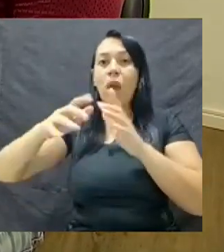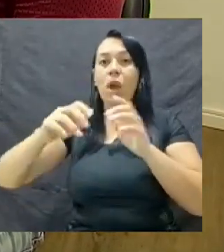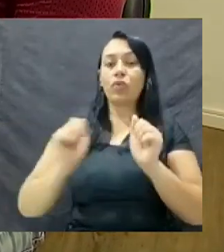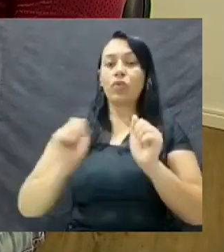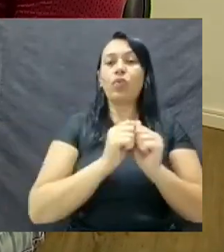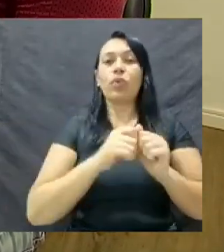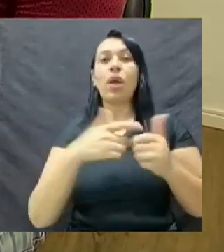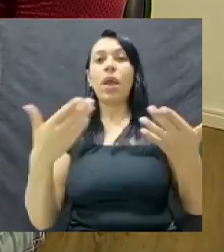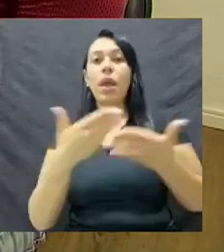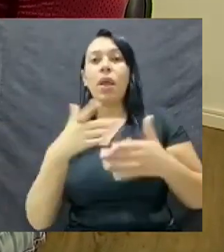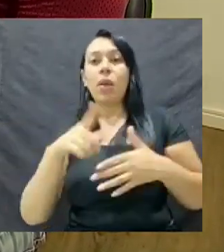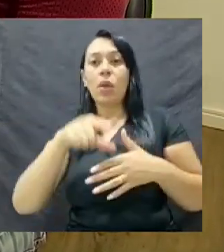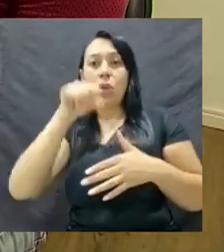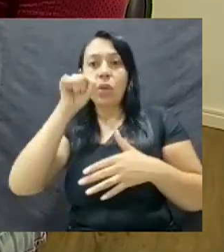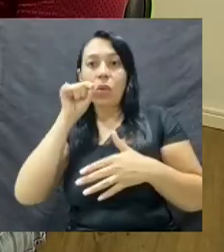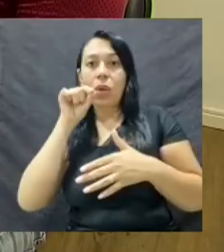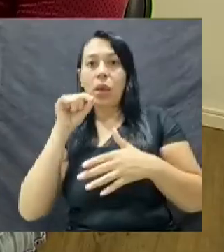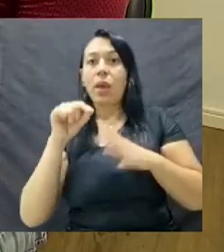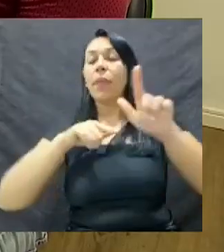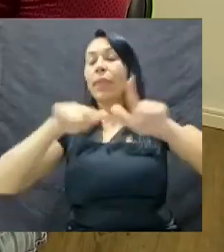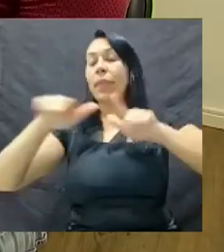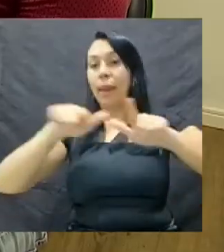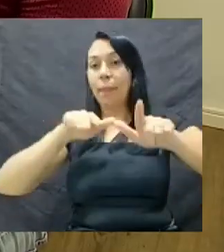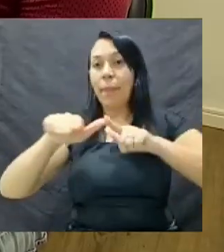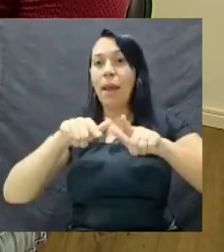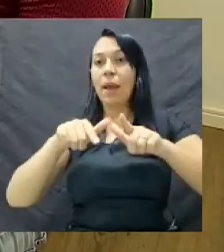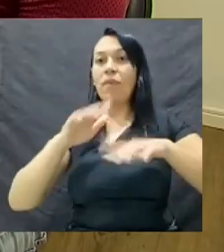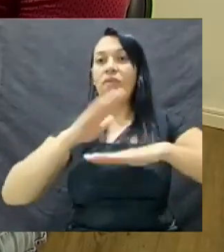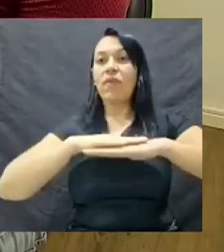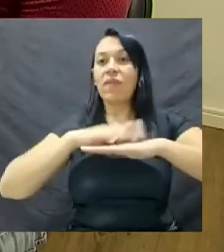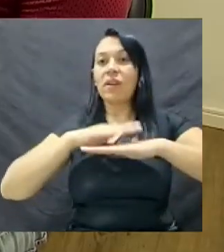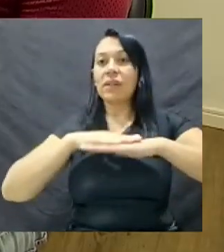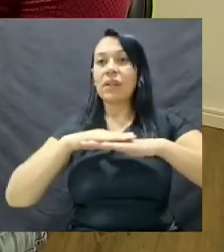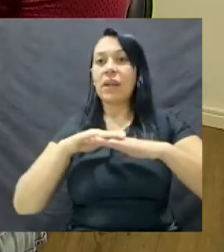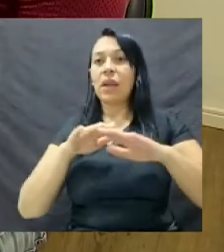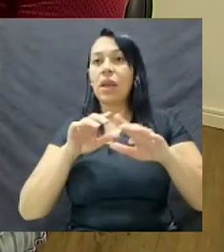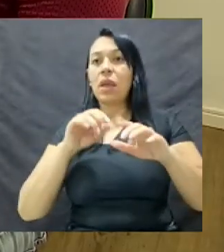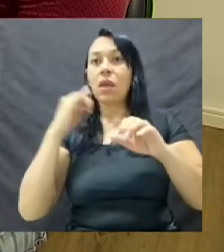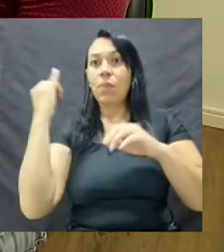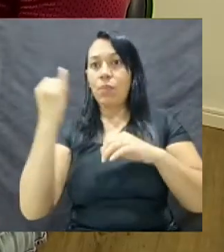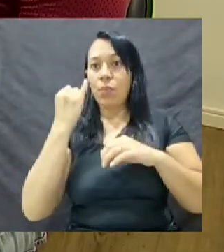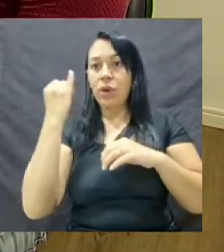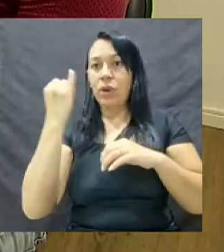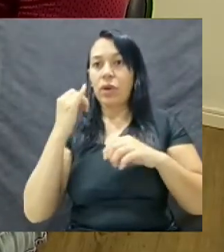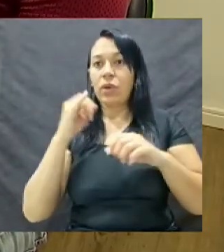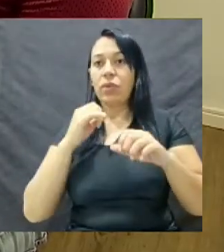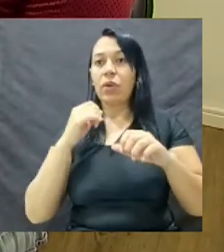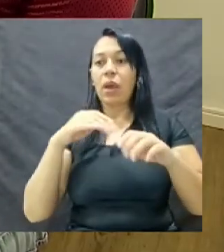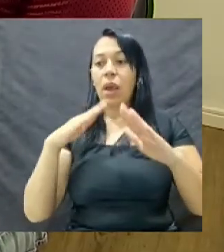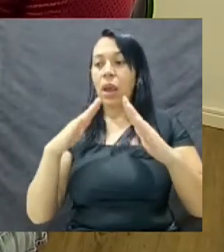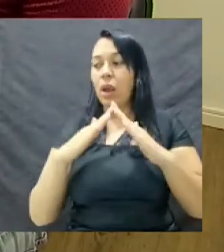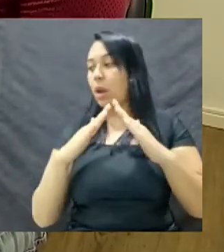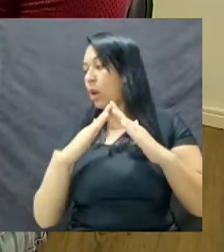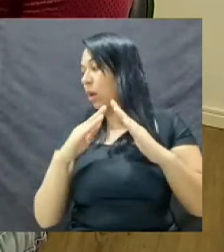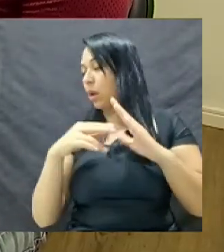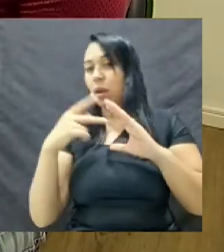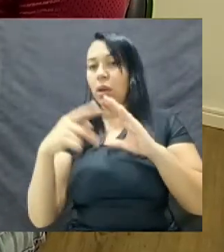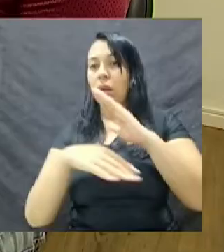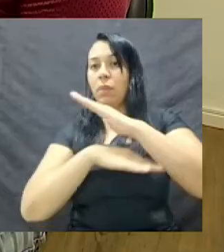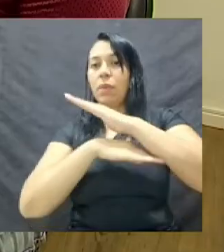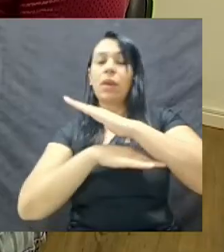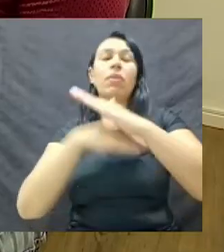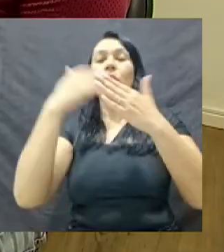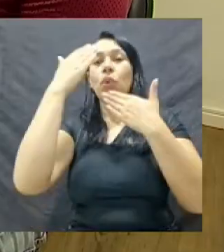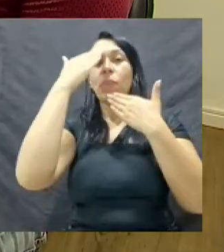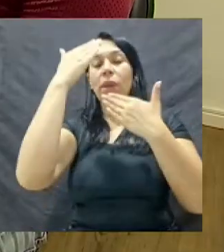trabalhos realizados nesse setor tão importante aqui da Câmara de Campinas. Ronan, muito obrigado pela disponibilidade. Hugo, muito obrigado pela